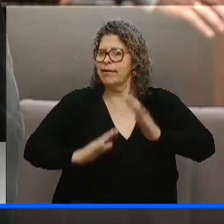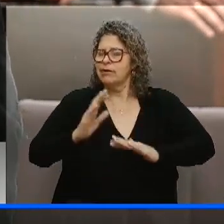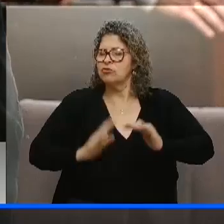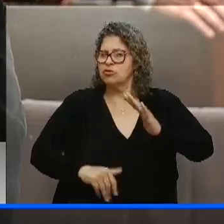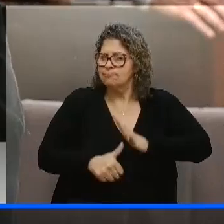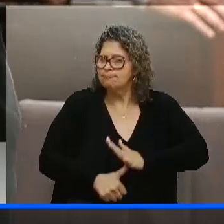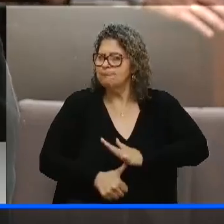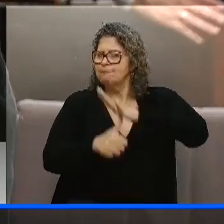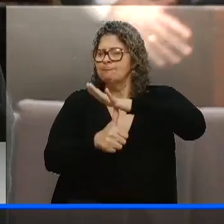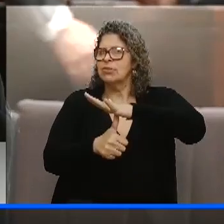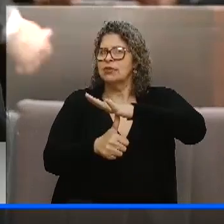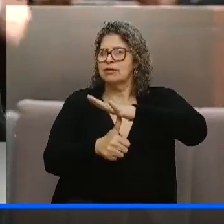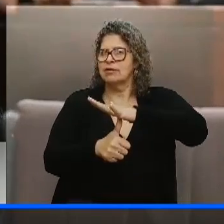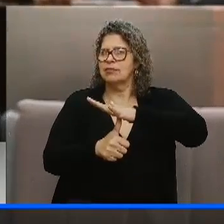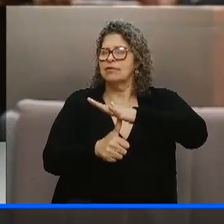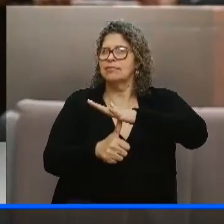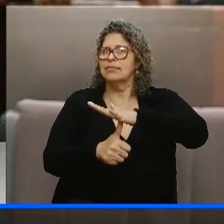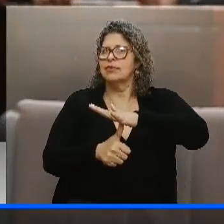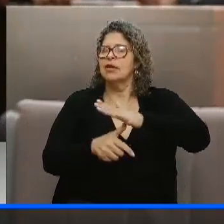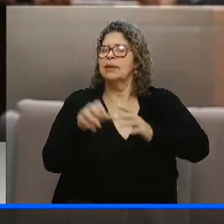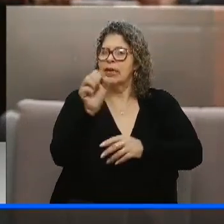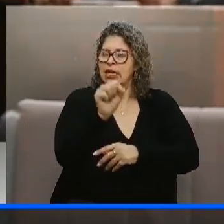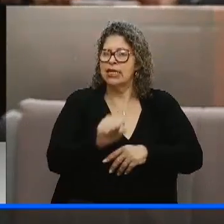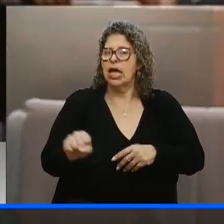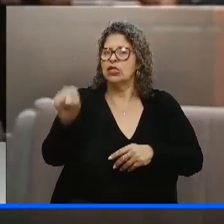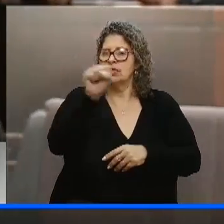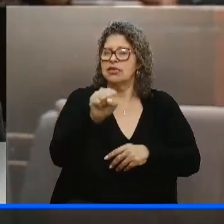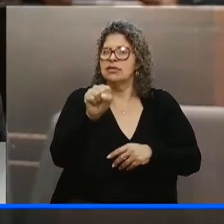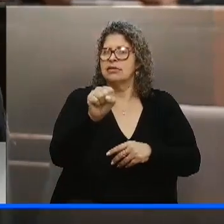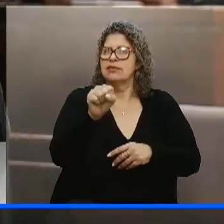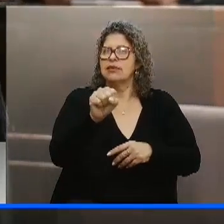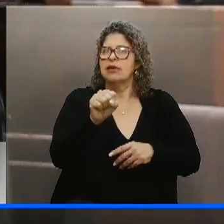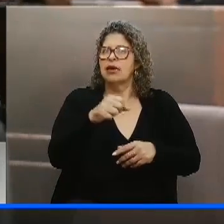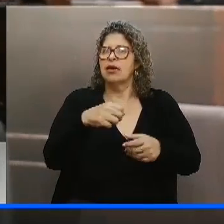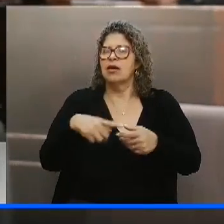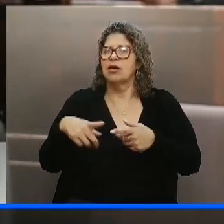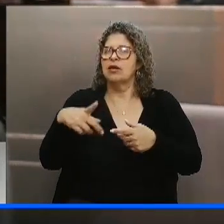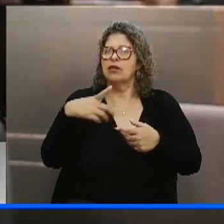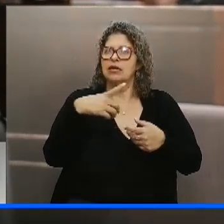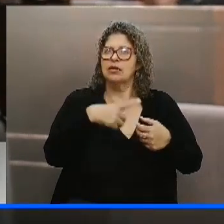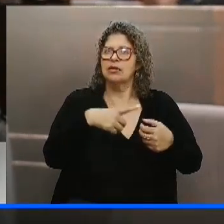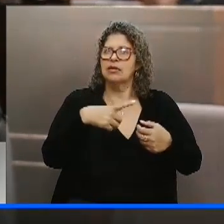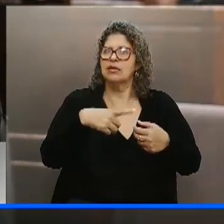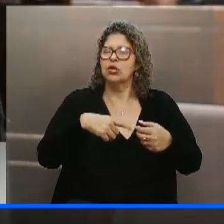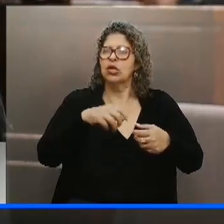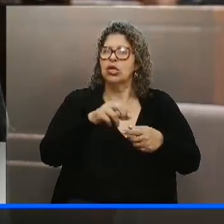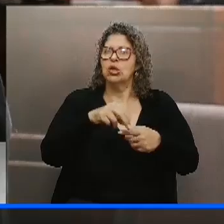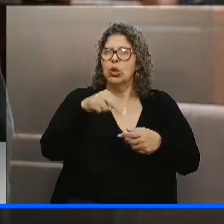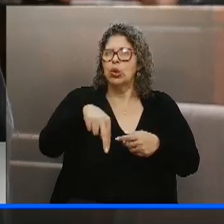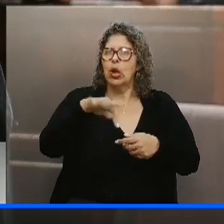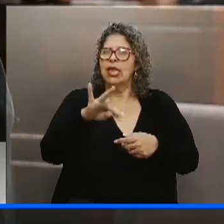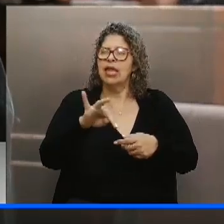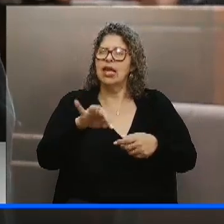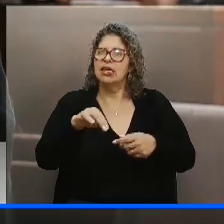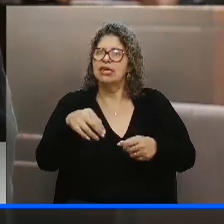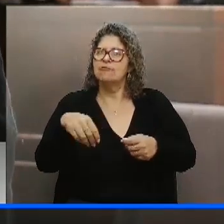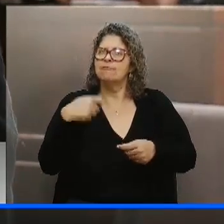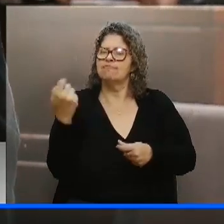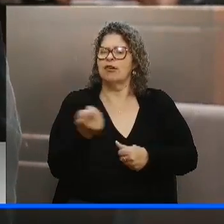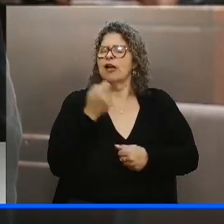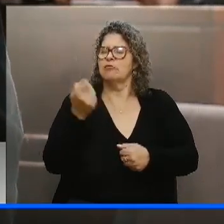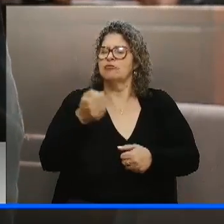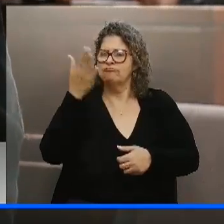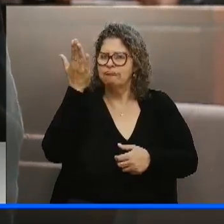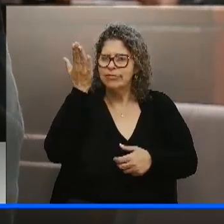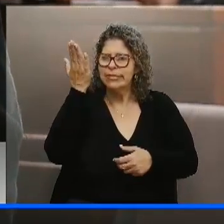eu passei pela associação dos prefeitos da minha região e janta menor no nordeste gaúcho e sei da importância que